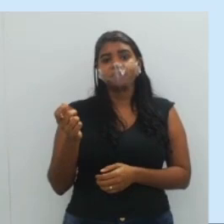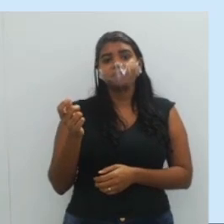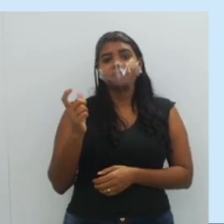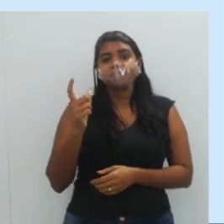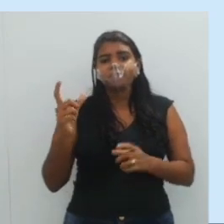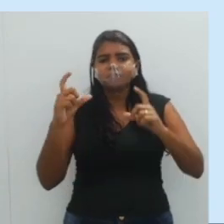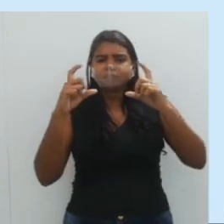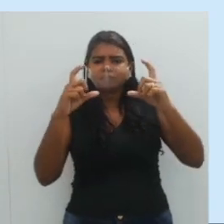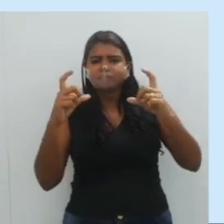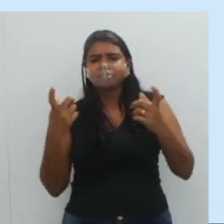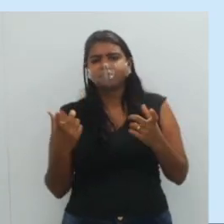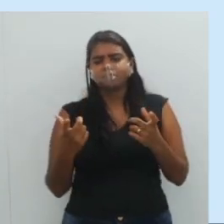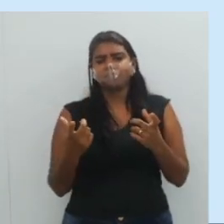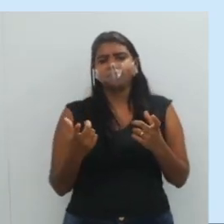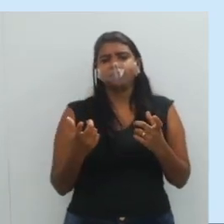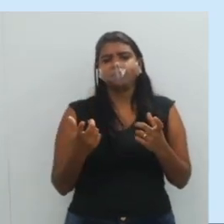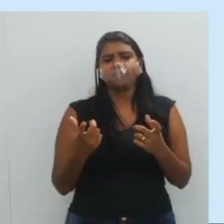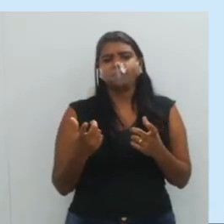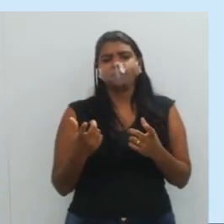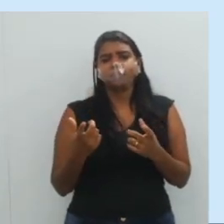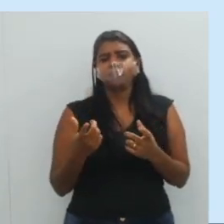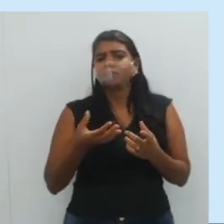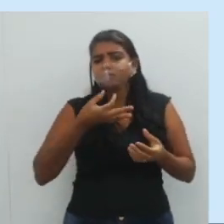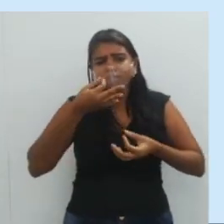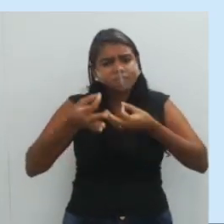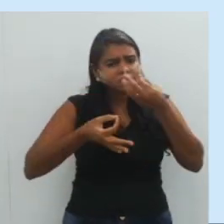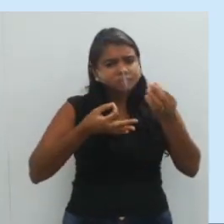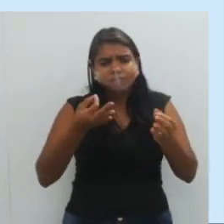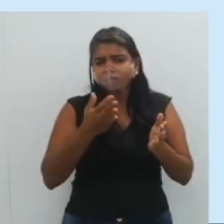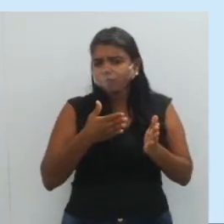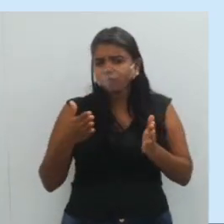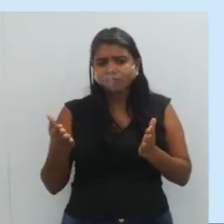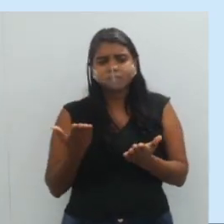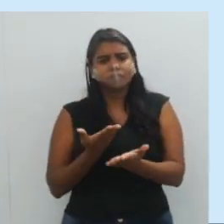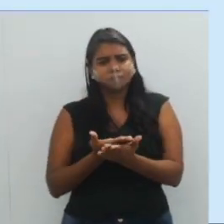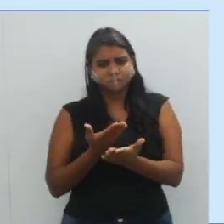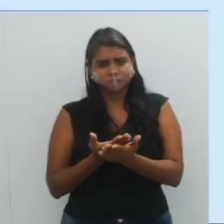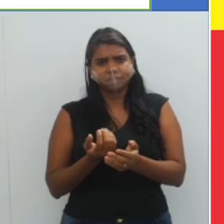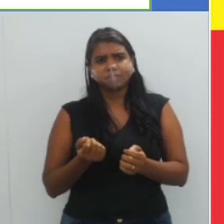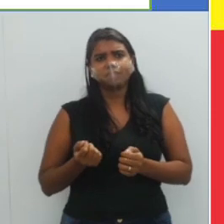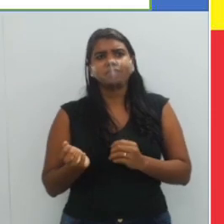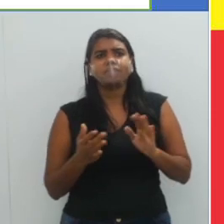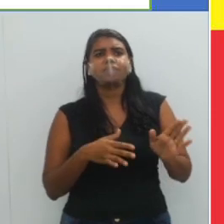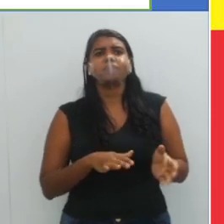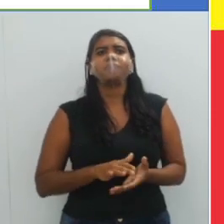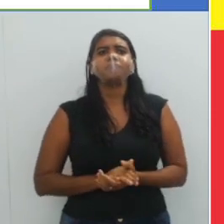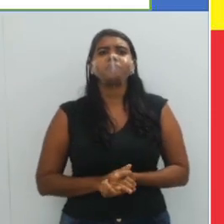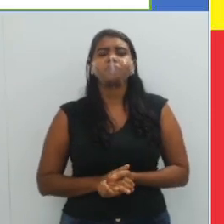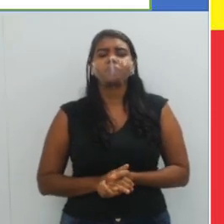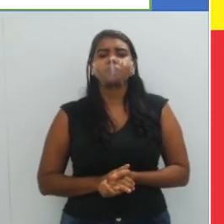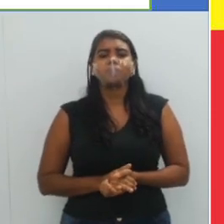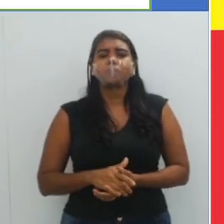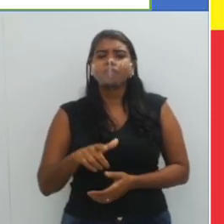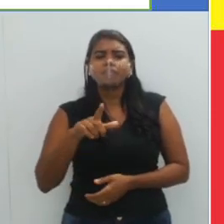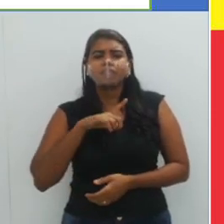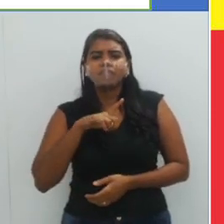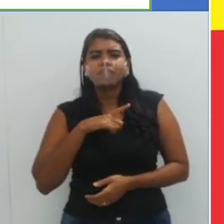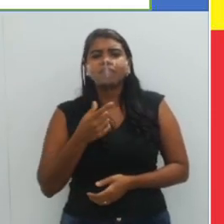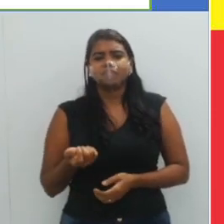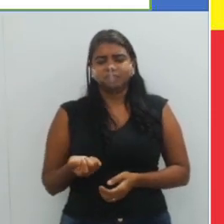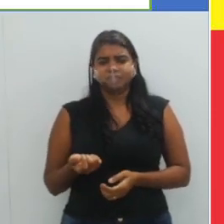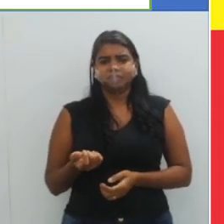palavras, são termos, palavras-chave que nós vamos discutir ao longo dessa série. Existem valores